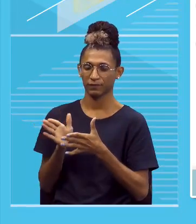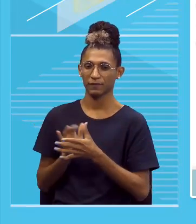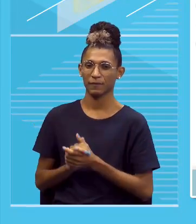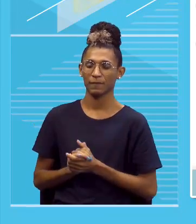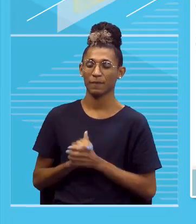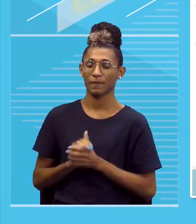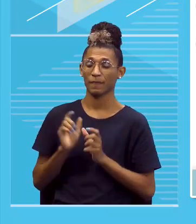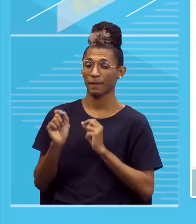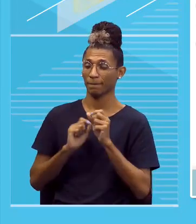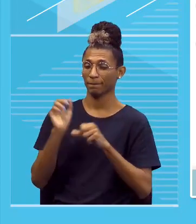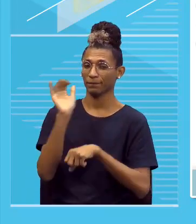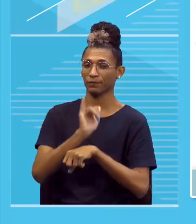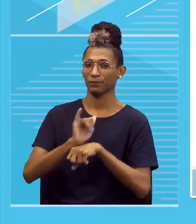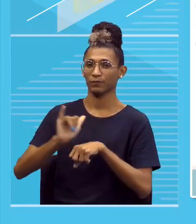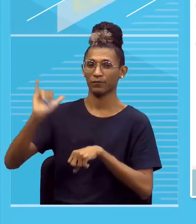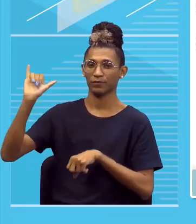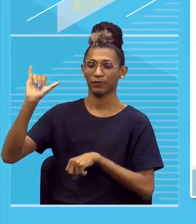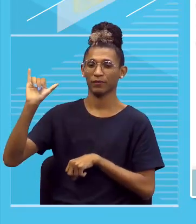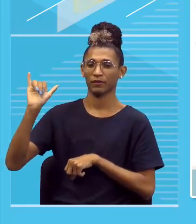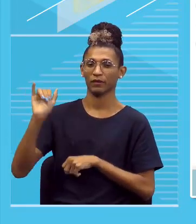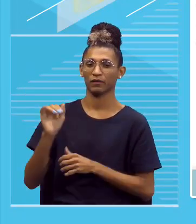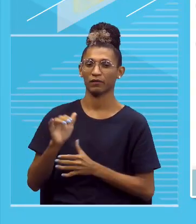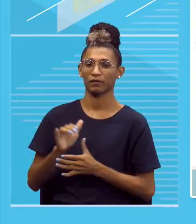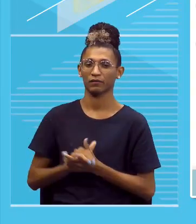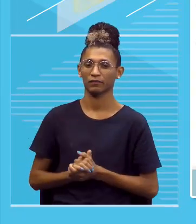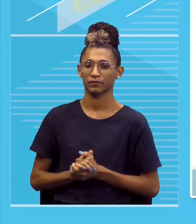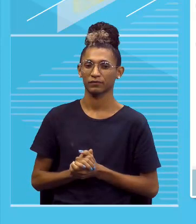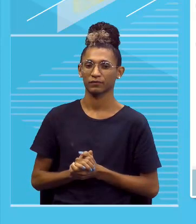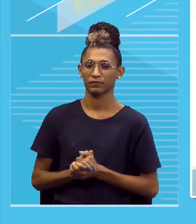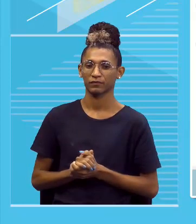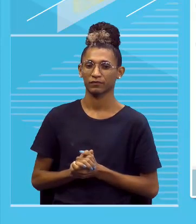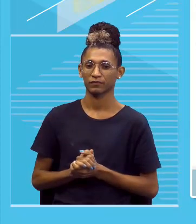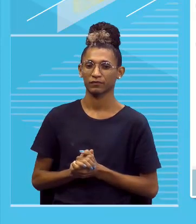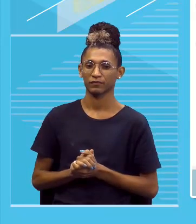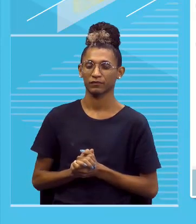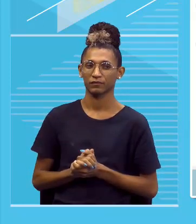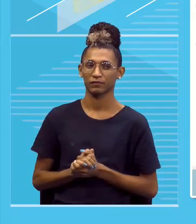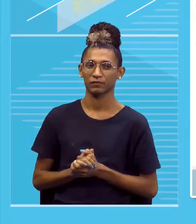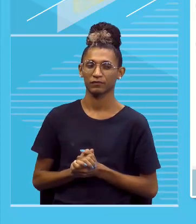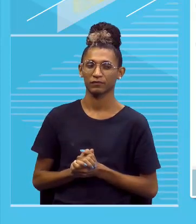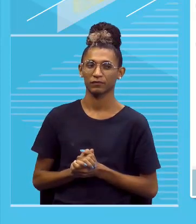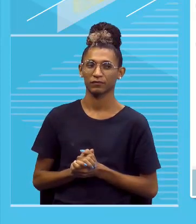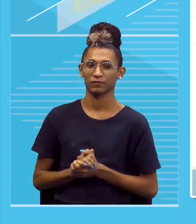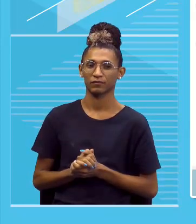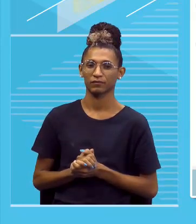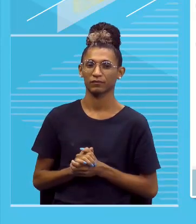a exportação vamos para os porquês